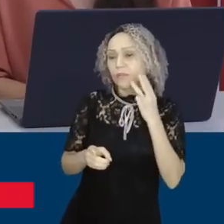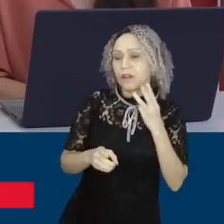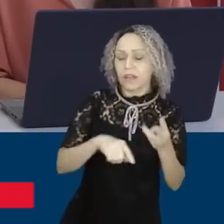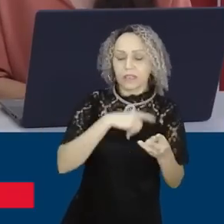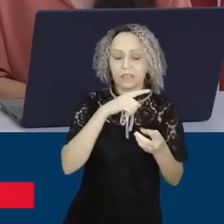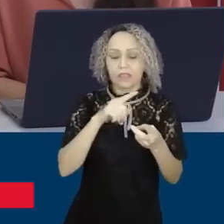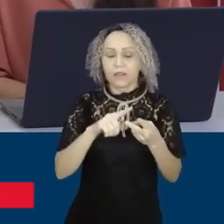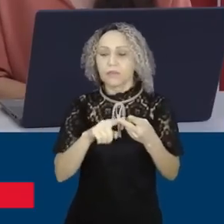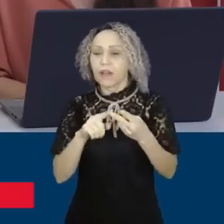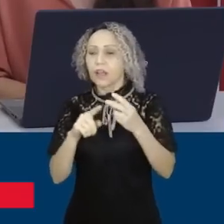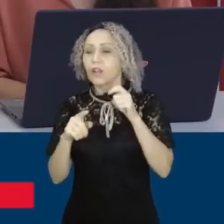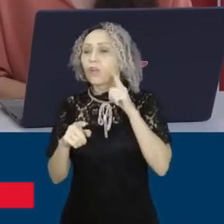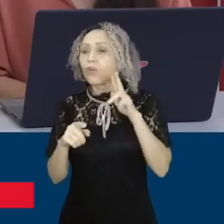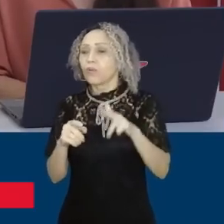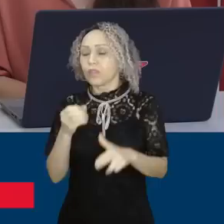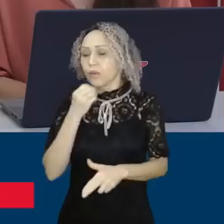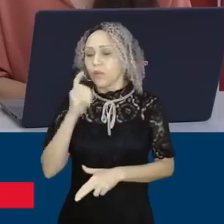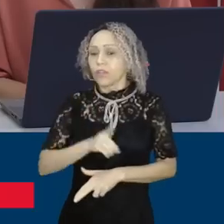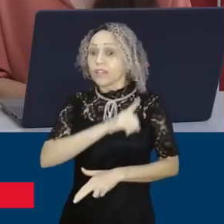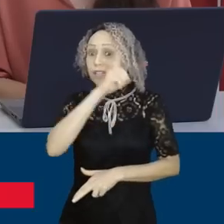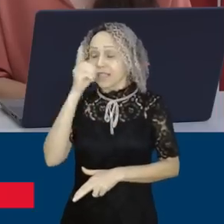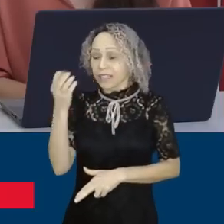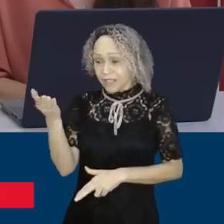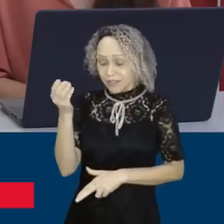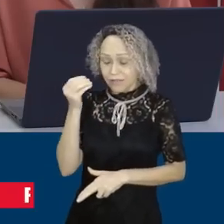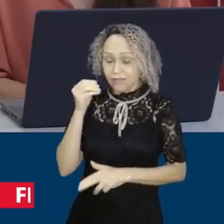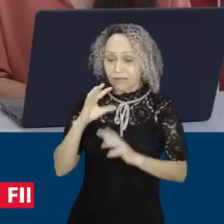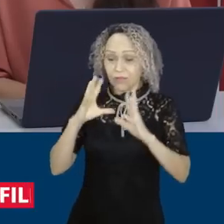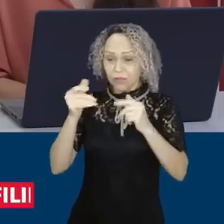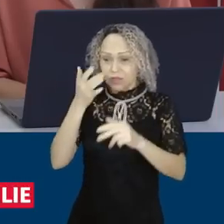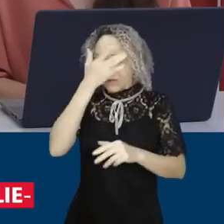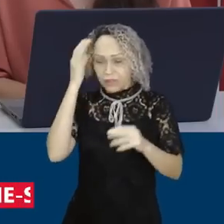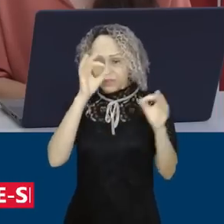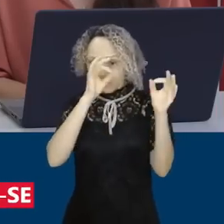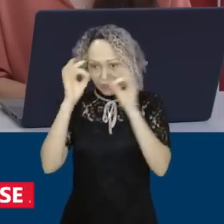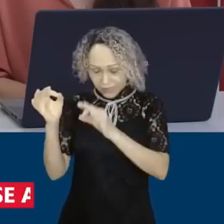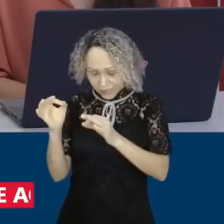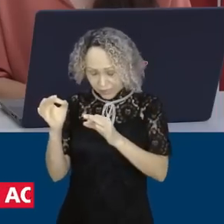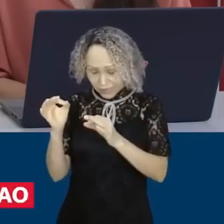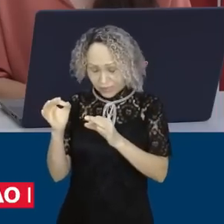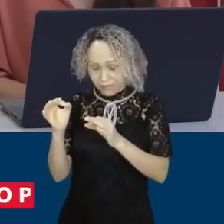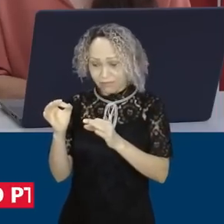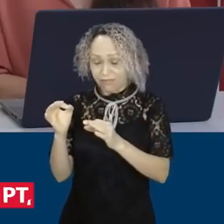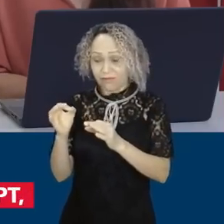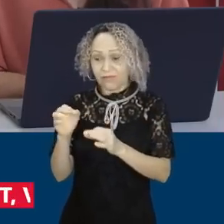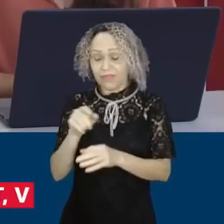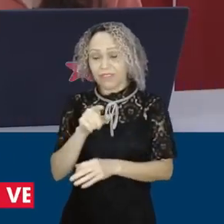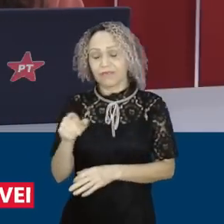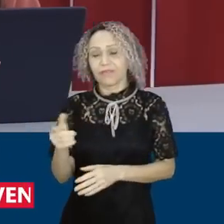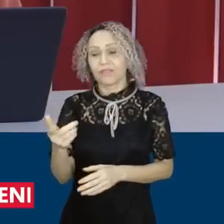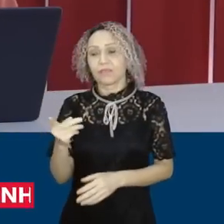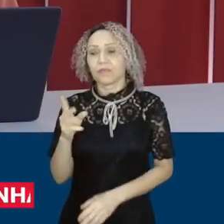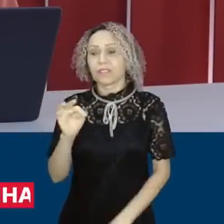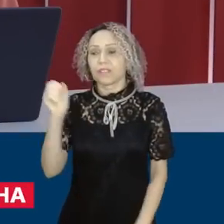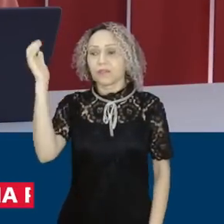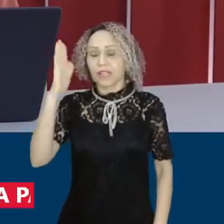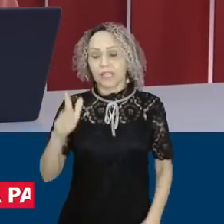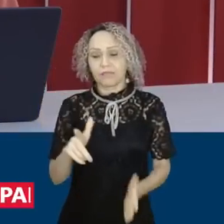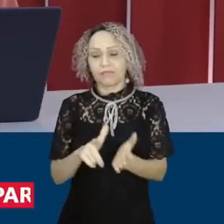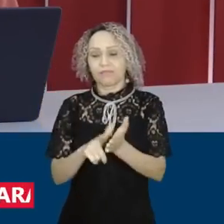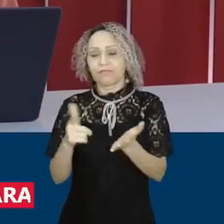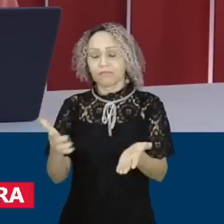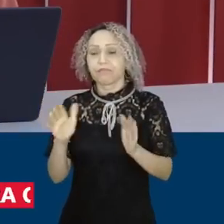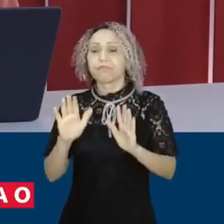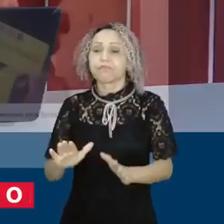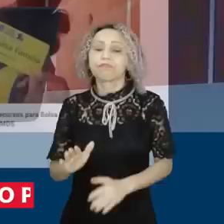os que estão nos assistindo agora de manhã aqui no Jornal PT Brasil. Fernando, o site do